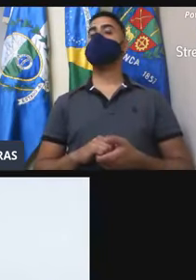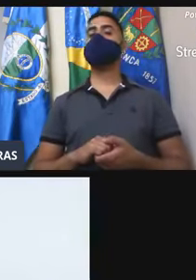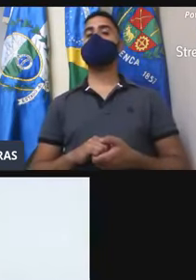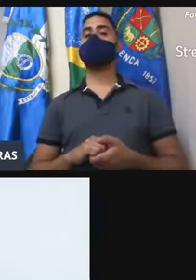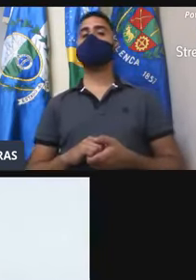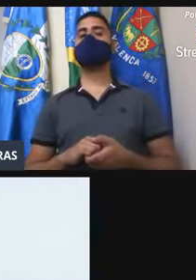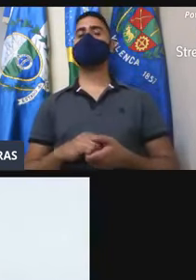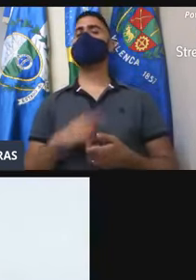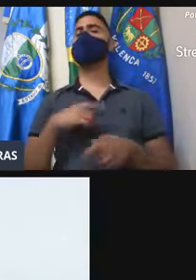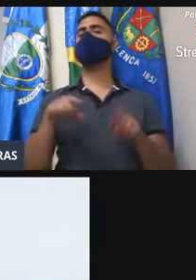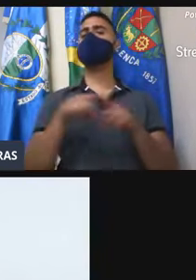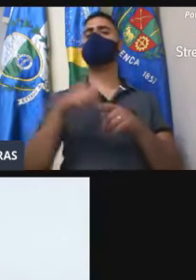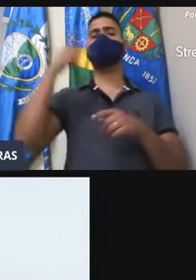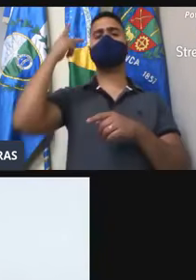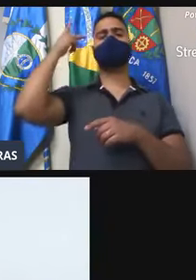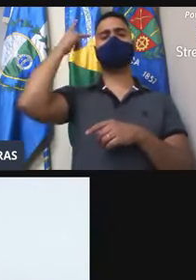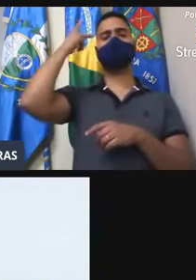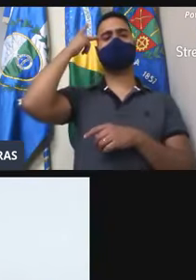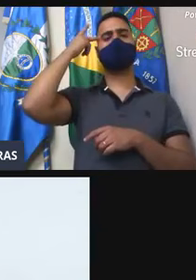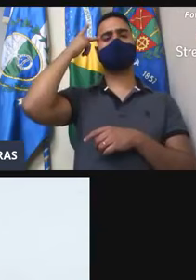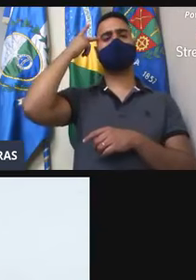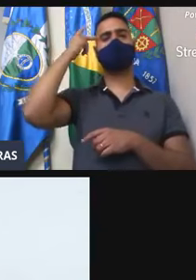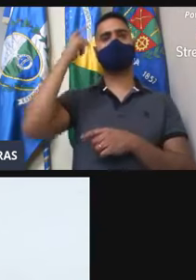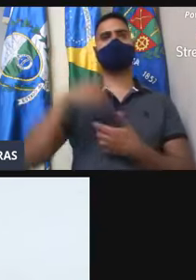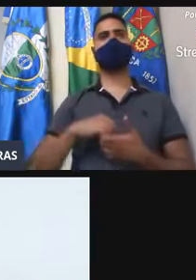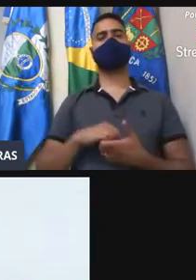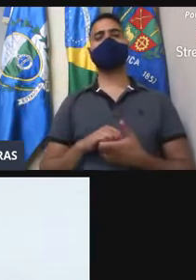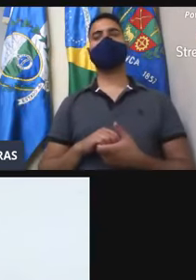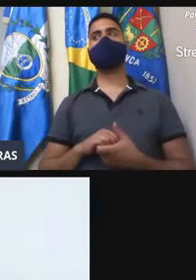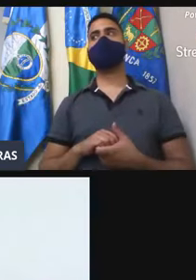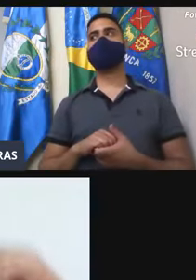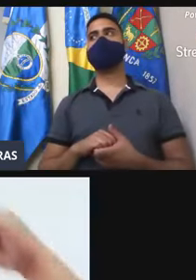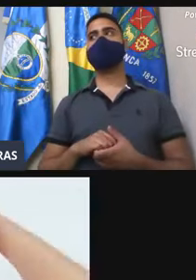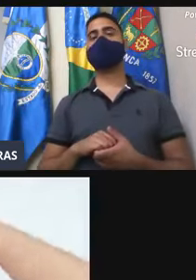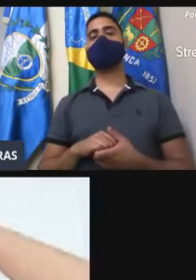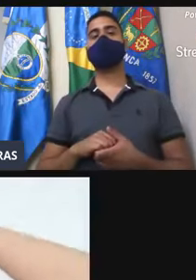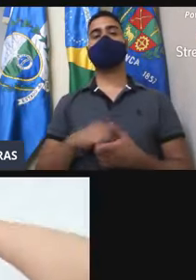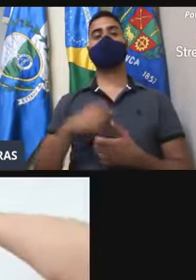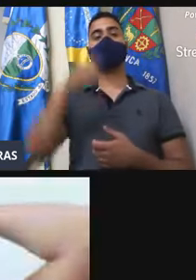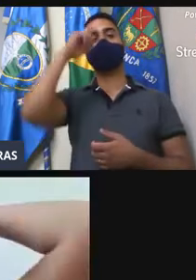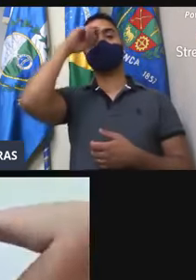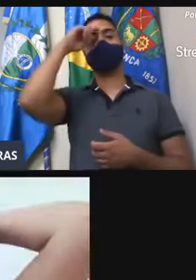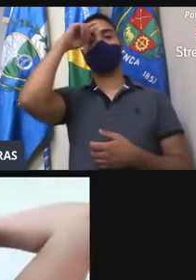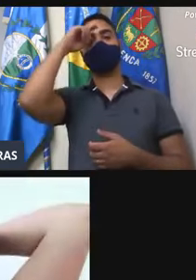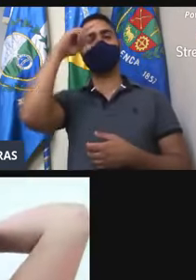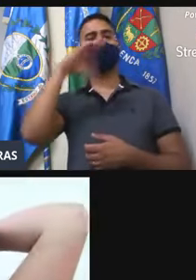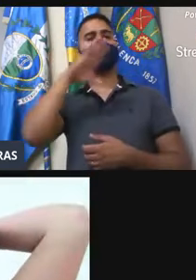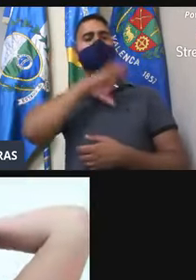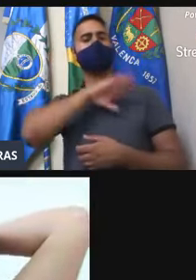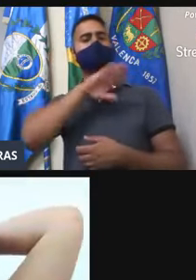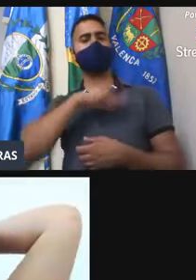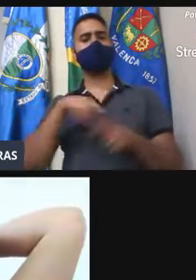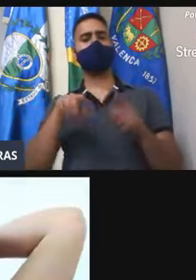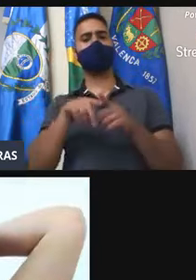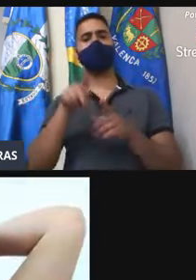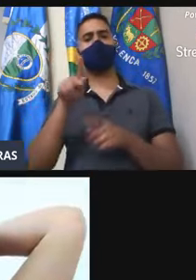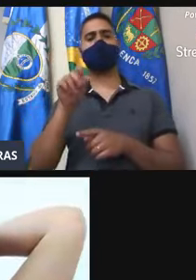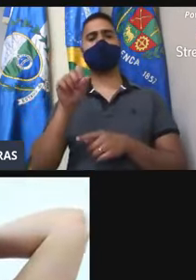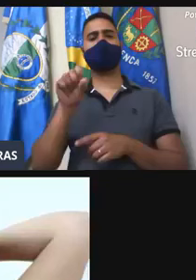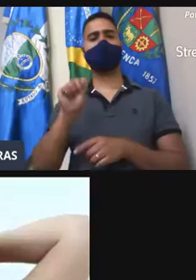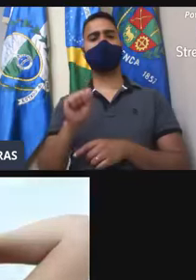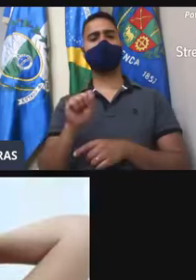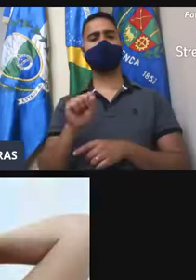de Campinas, residência em cirurgia digestiva, Hospital Beneficência Portuguesa, pós-graduação em